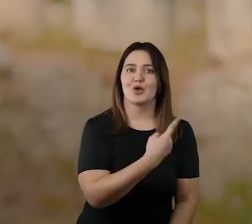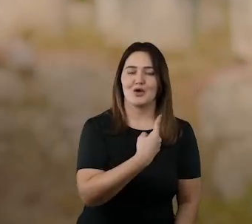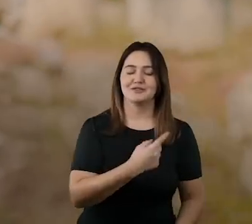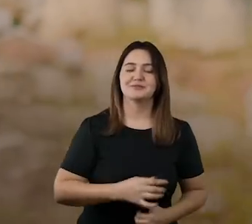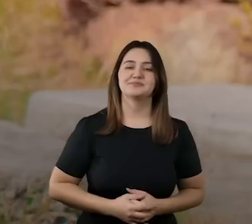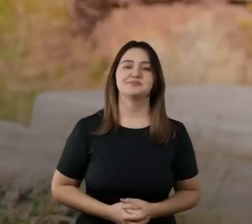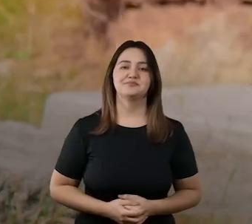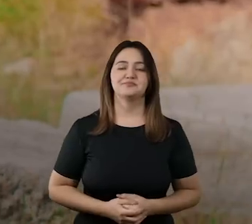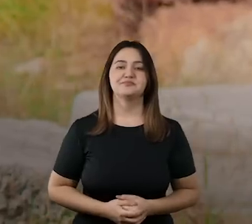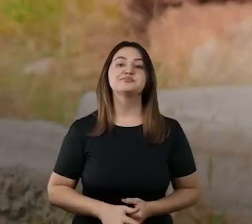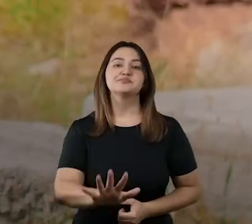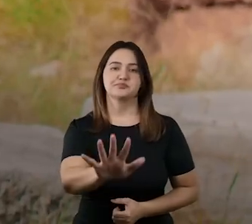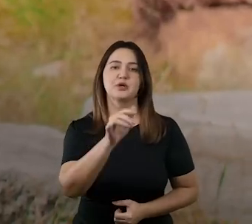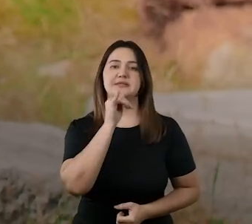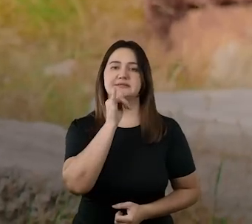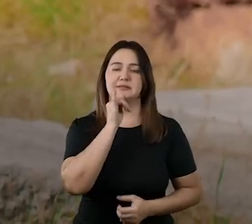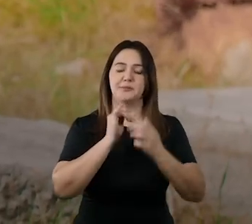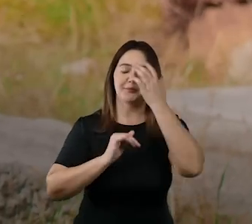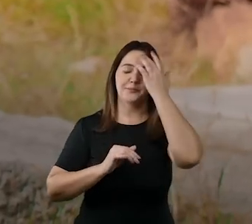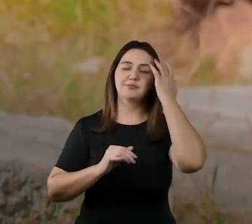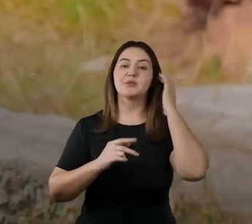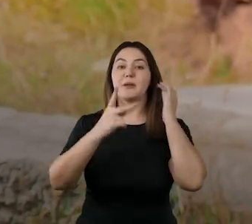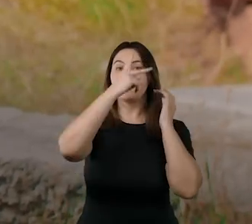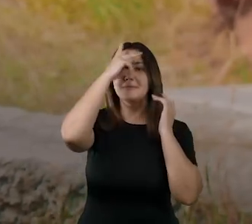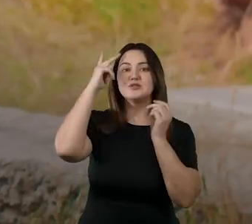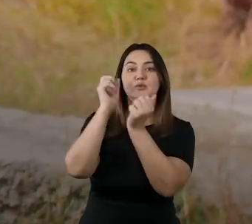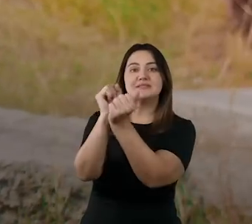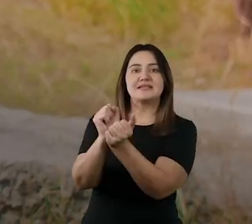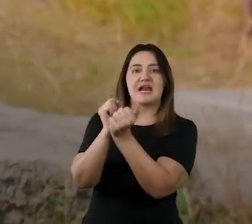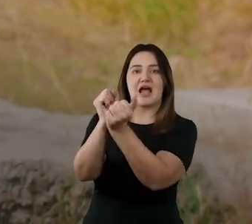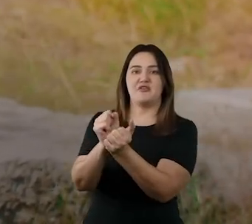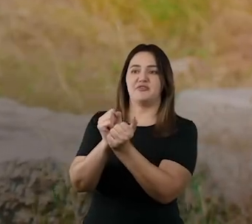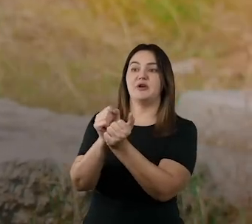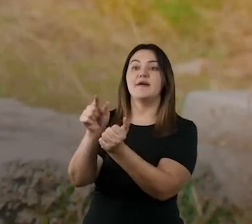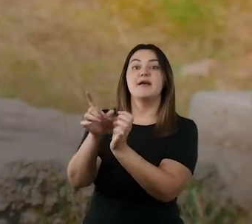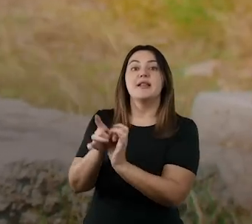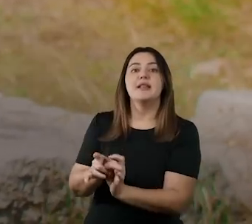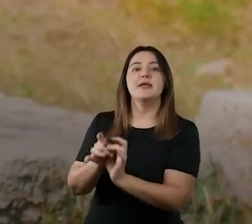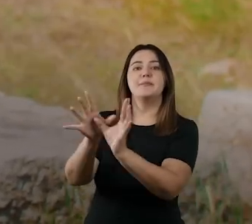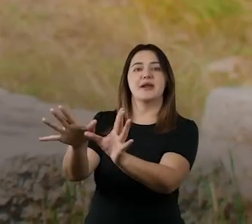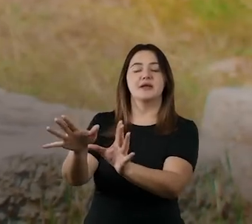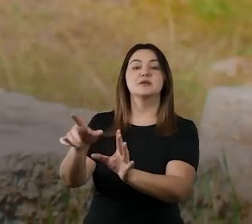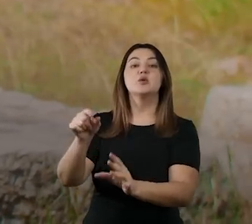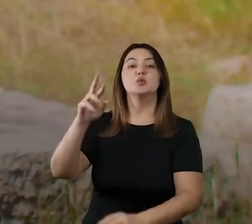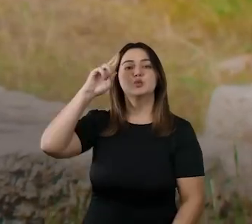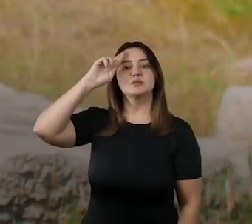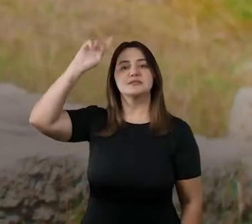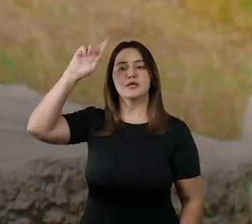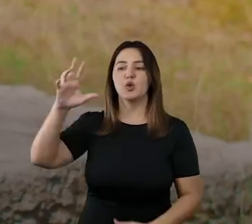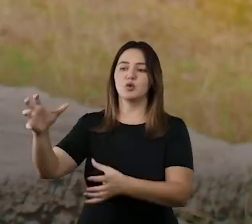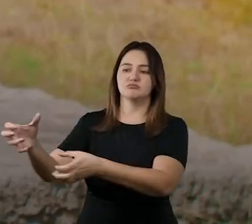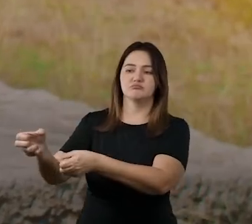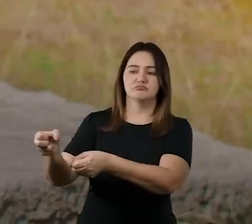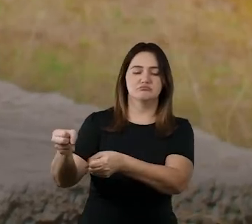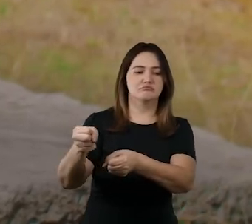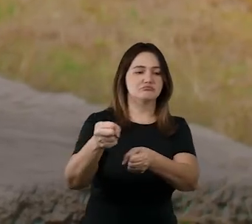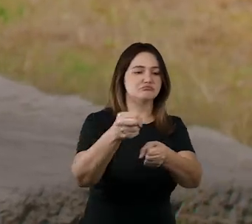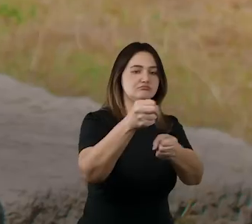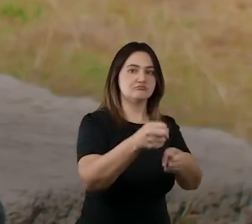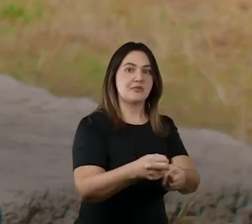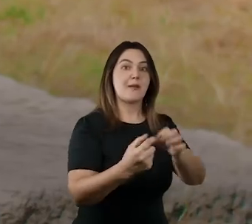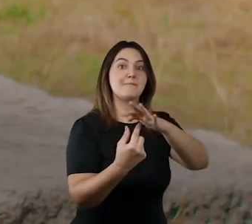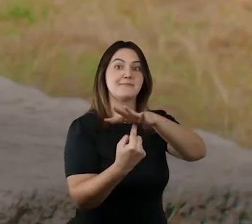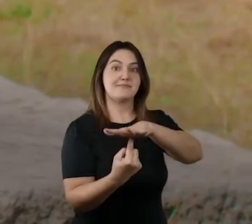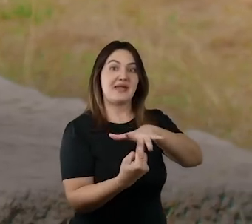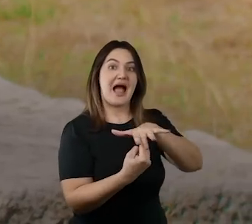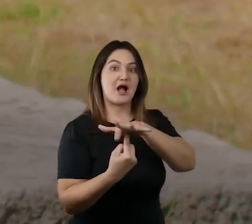quero dizer. Quando um escravo era liberto, o seu senhor o trazia até a ágora, porque aqui na ágora